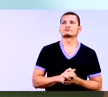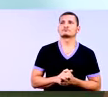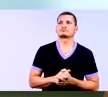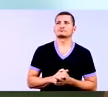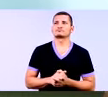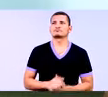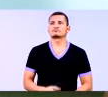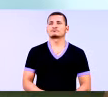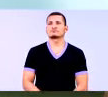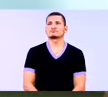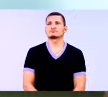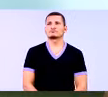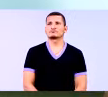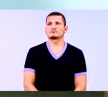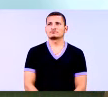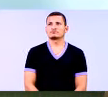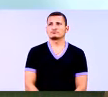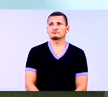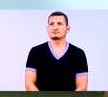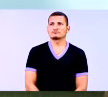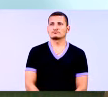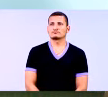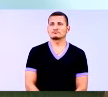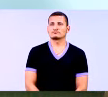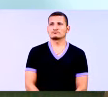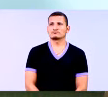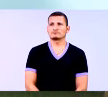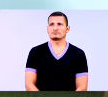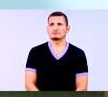memória do dispositivo. Então, essas